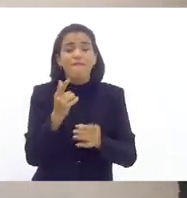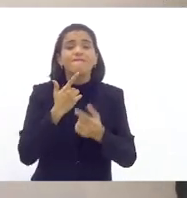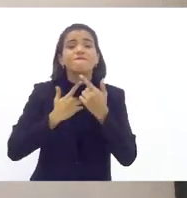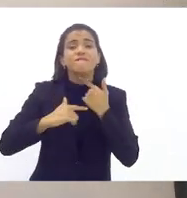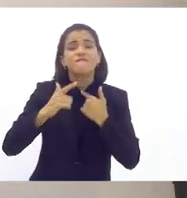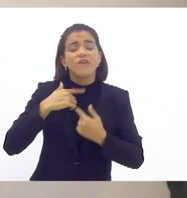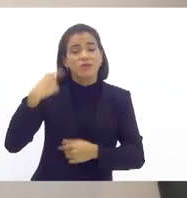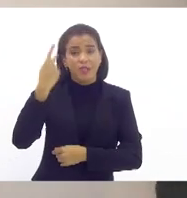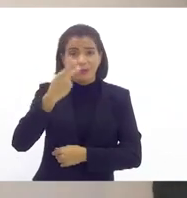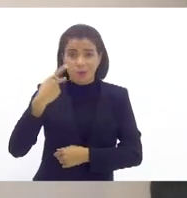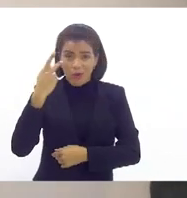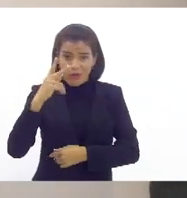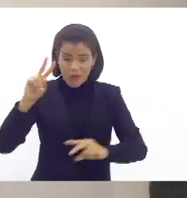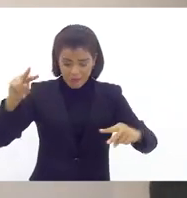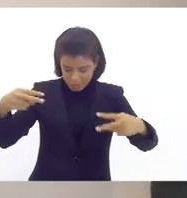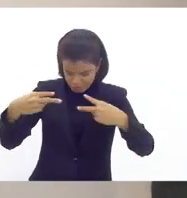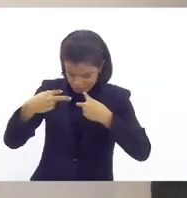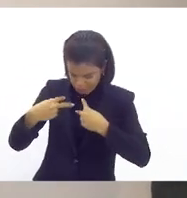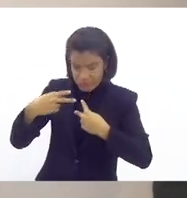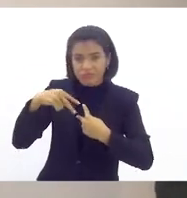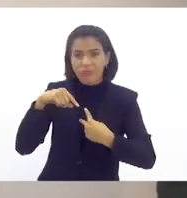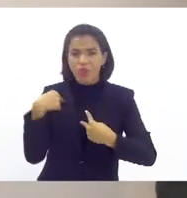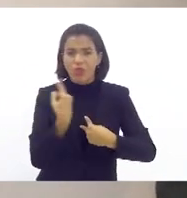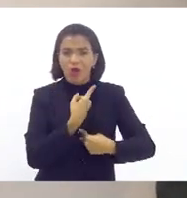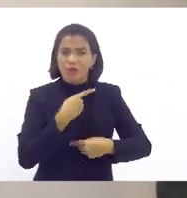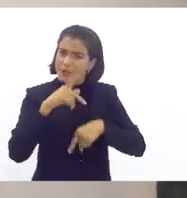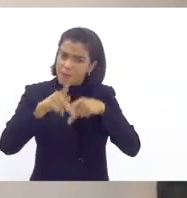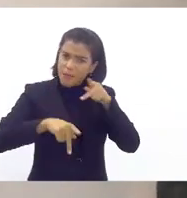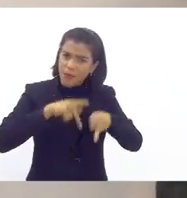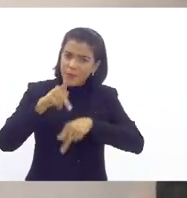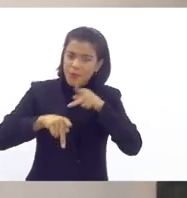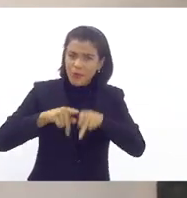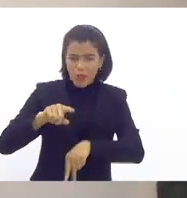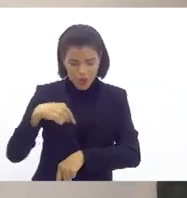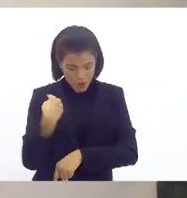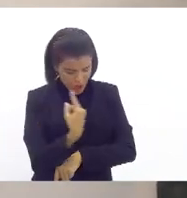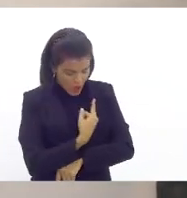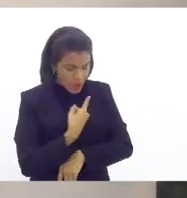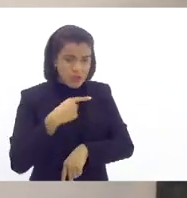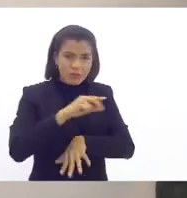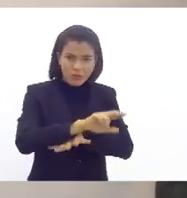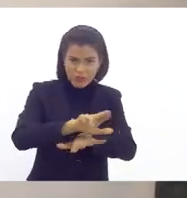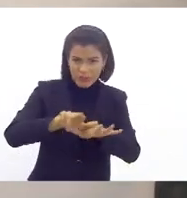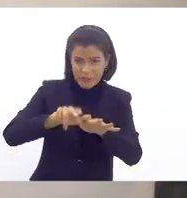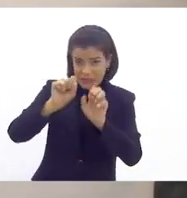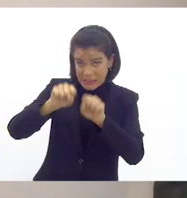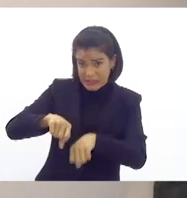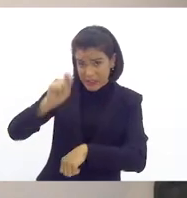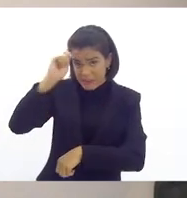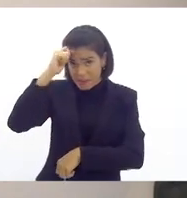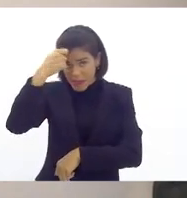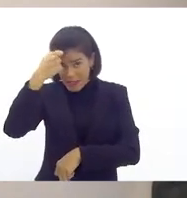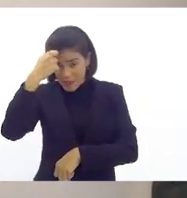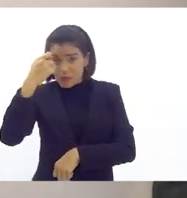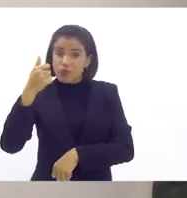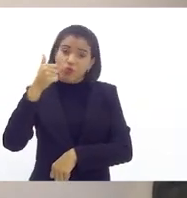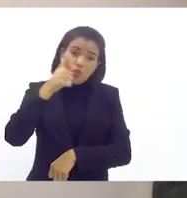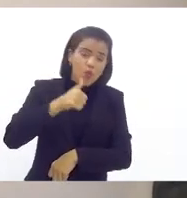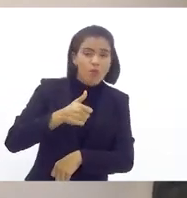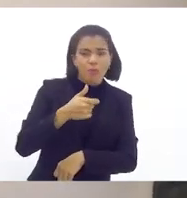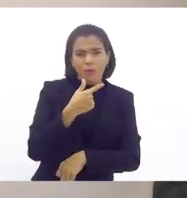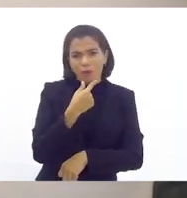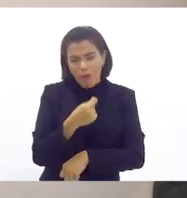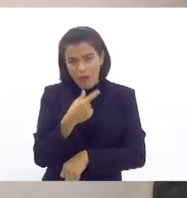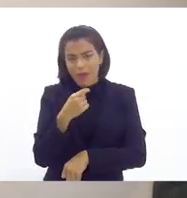enxergarmos verdadeiramente enquanto povo, entender que somos diferentes enquanto pretas, enquanto pretos, que queremos